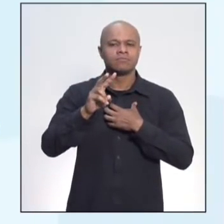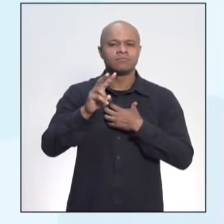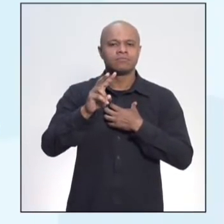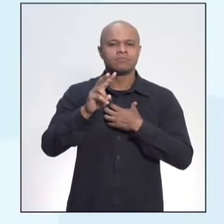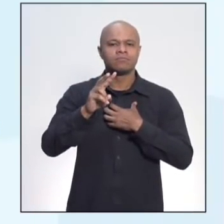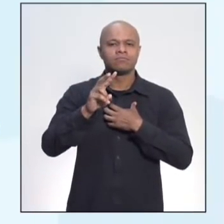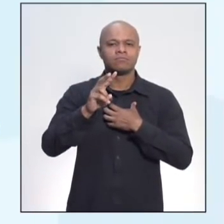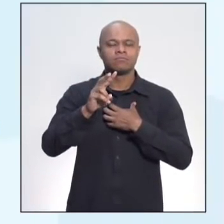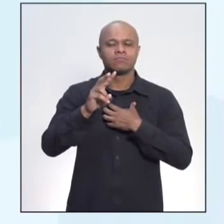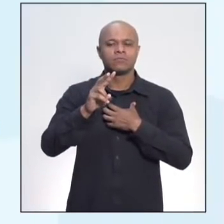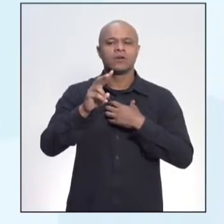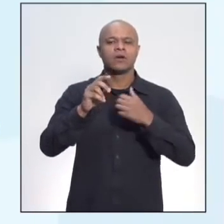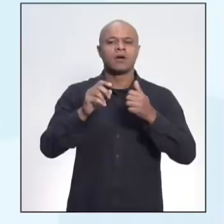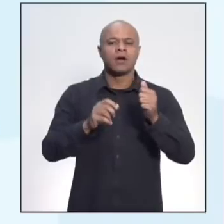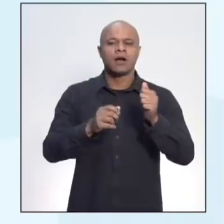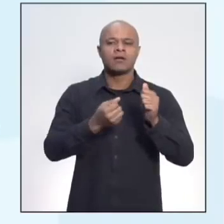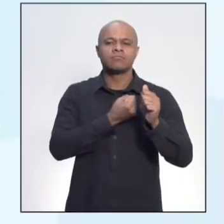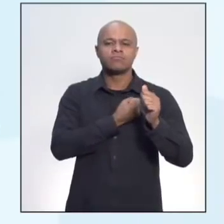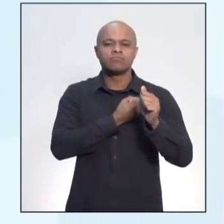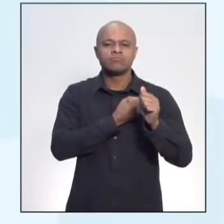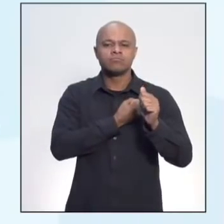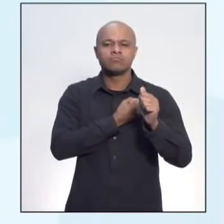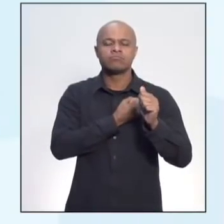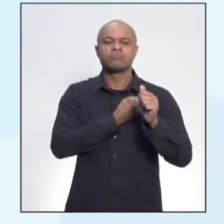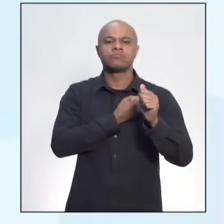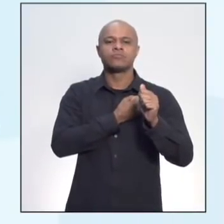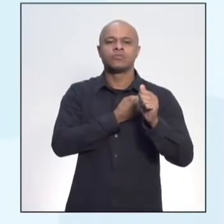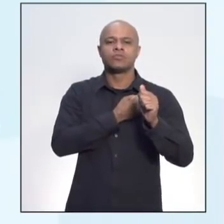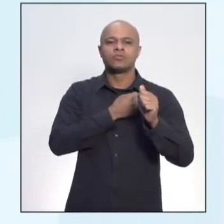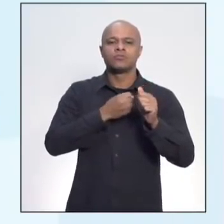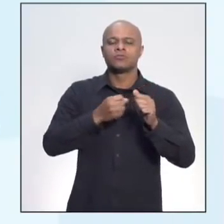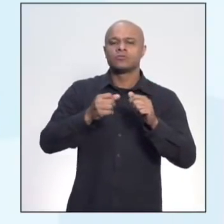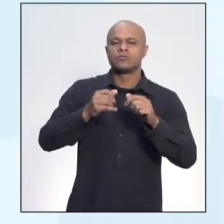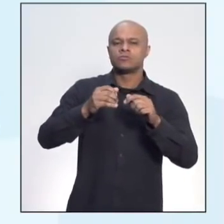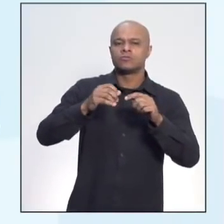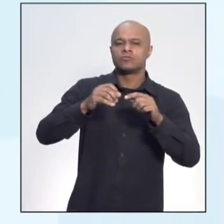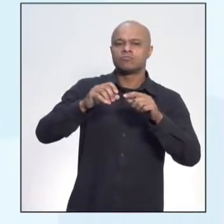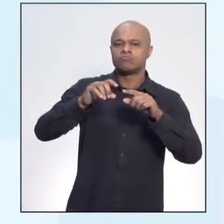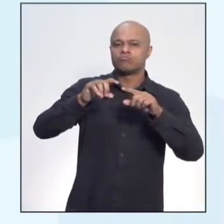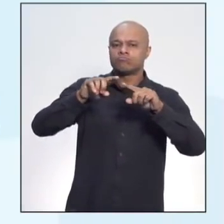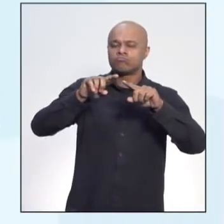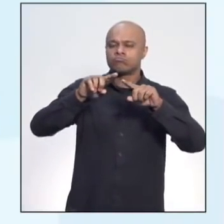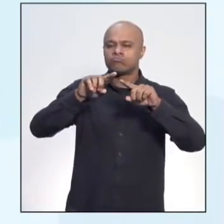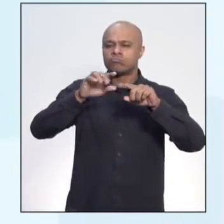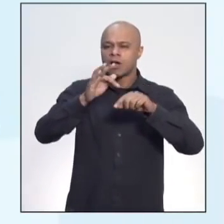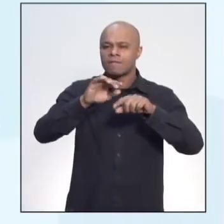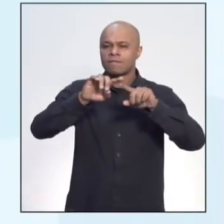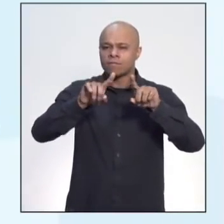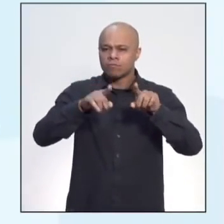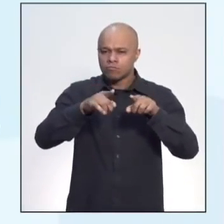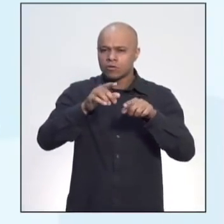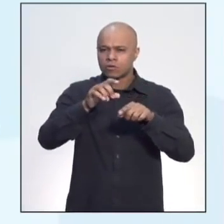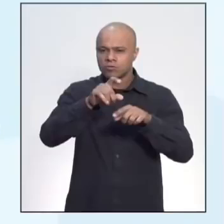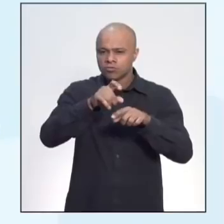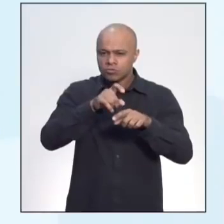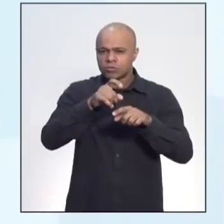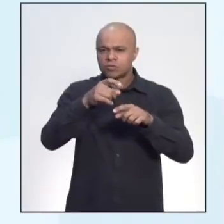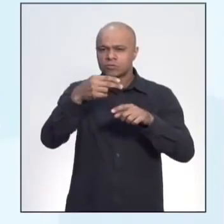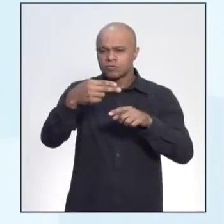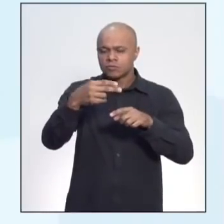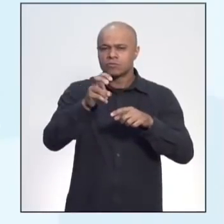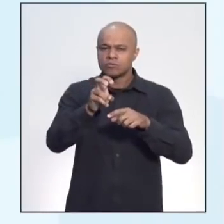A, coeficiente A, que é aquele número que está na frente do x. O coeficiente A, no primeiro caso, no item A, é o